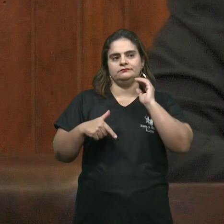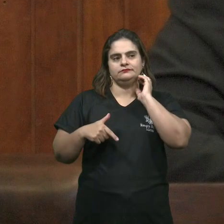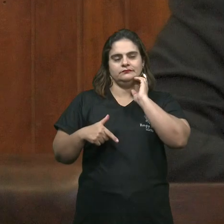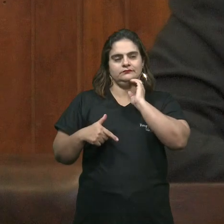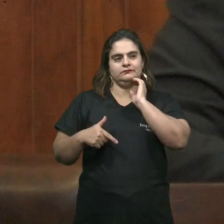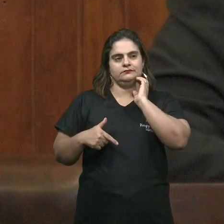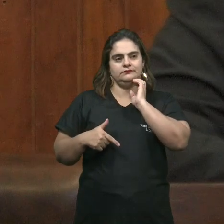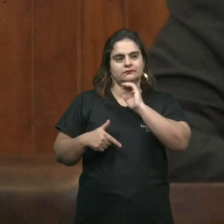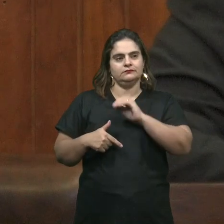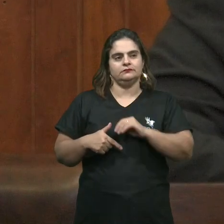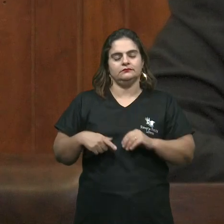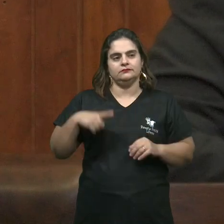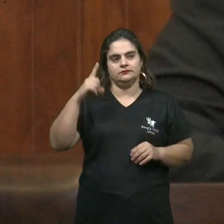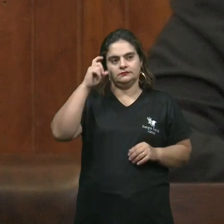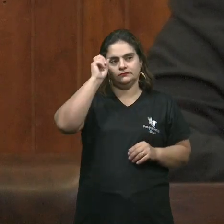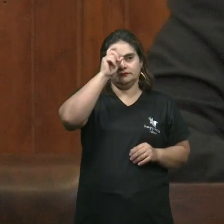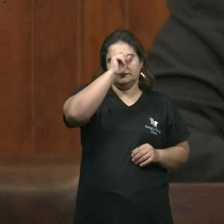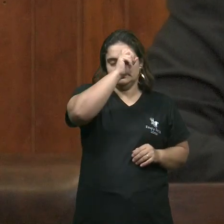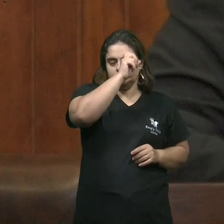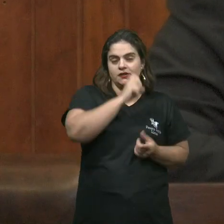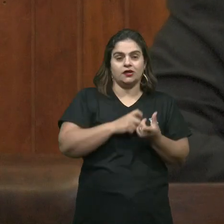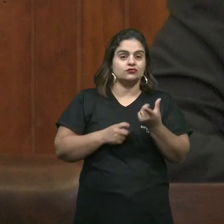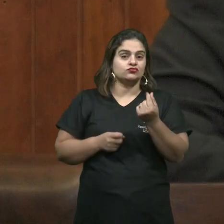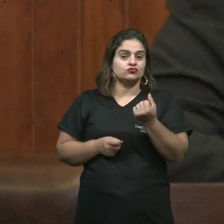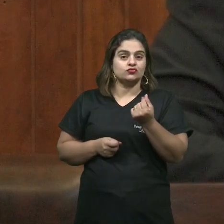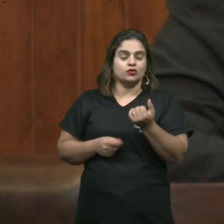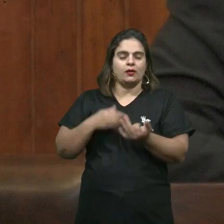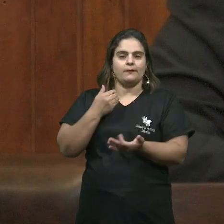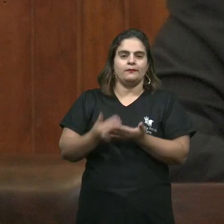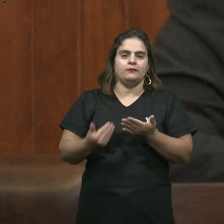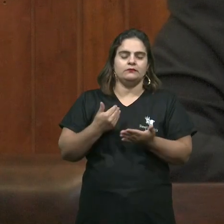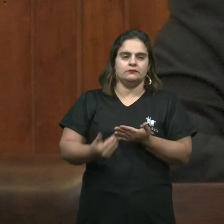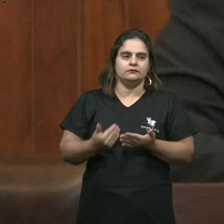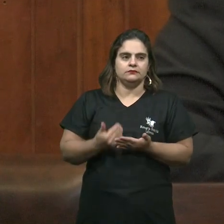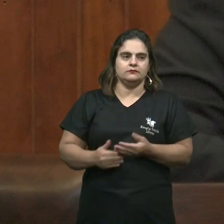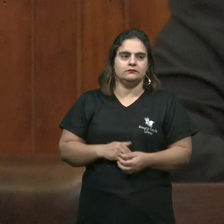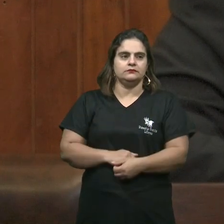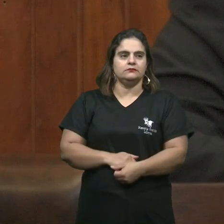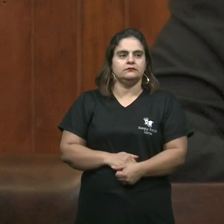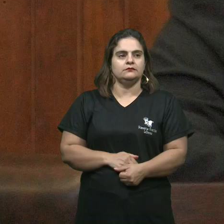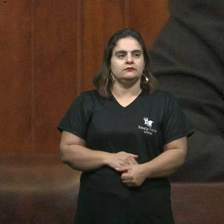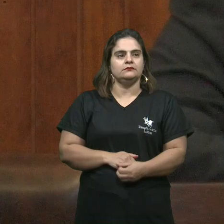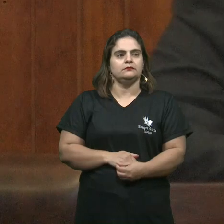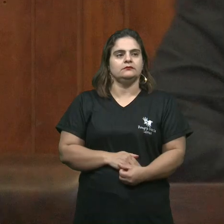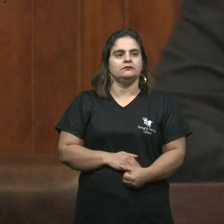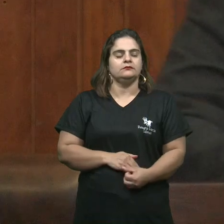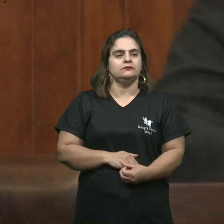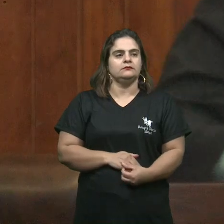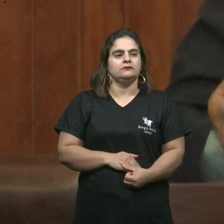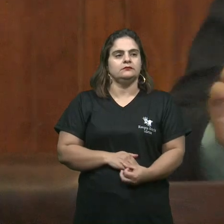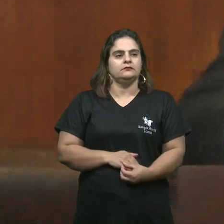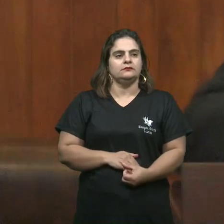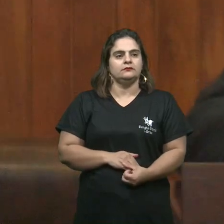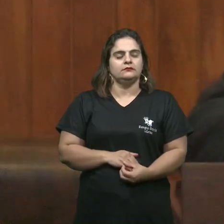Há uma quebra na safra de milhões nos rendimentos de vossa excelência. Então,